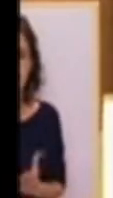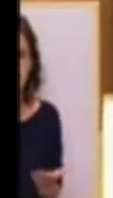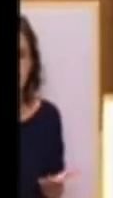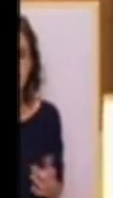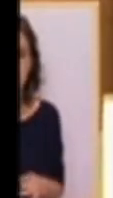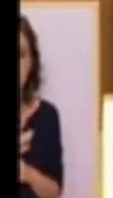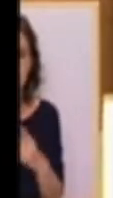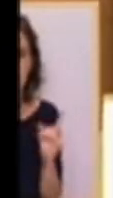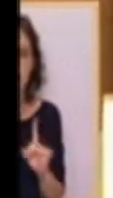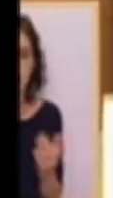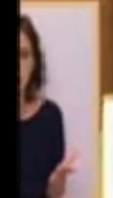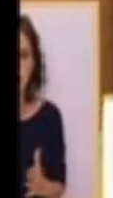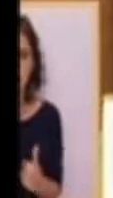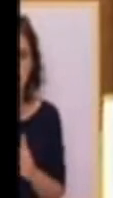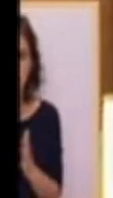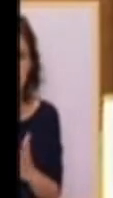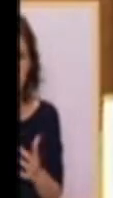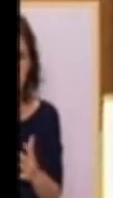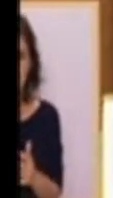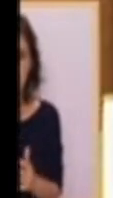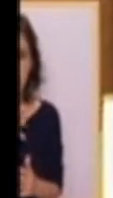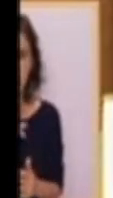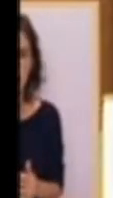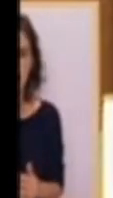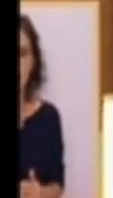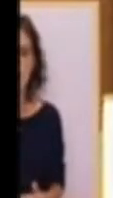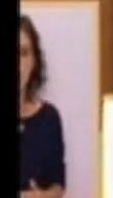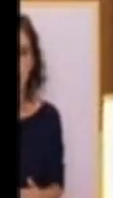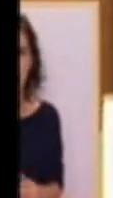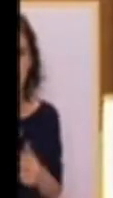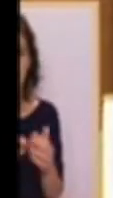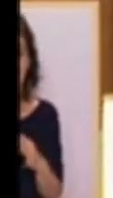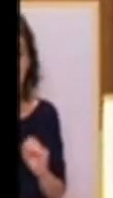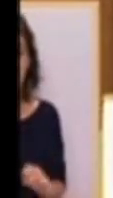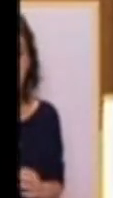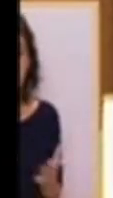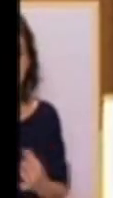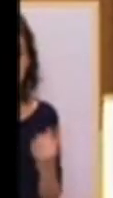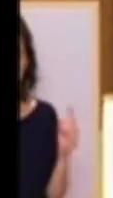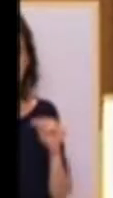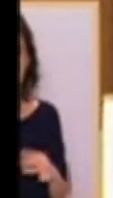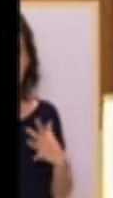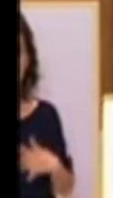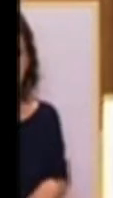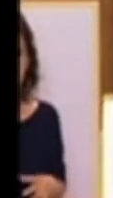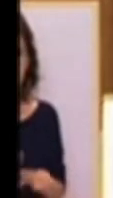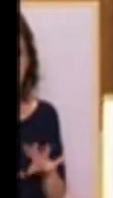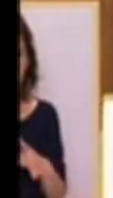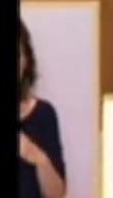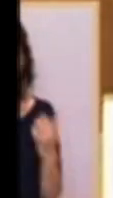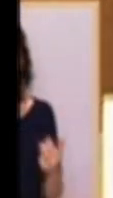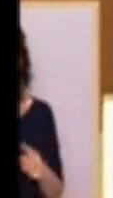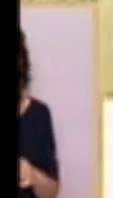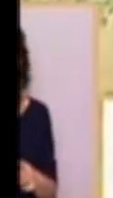Mas nos outros espetáculos não, porque é tudo Broadway e afins, portanto não temos nada português. E de vez em quando vês cá passar férias e depois fazes um